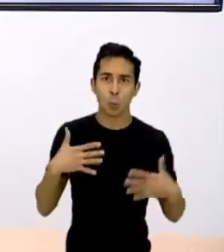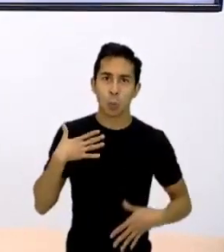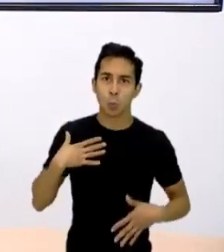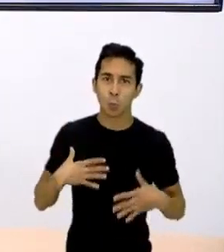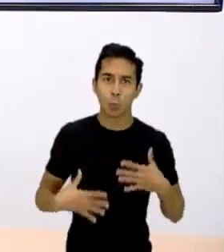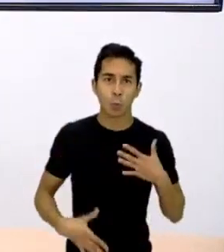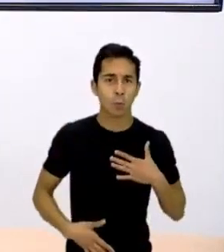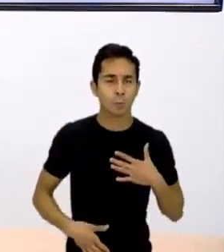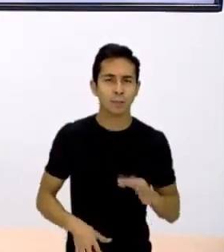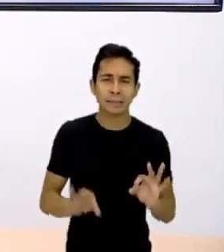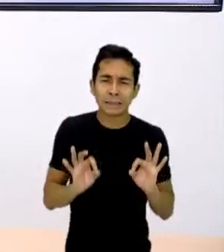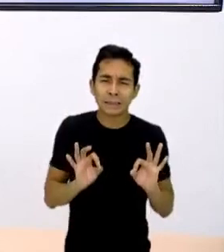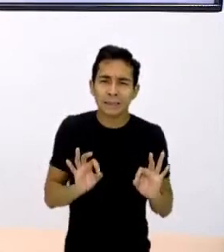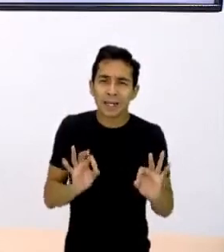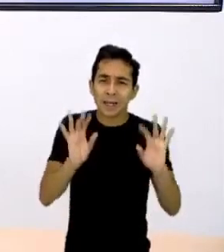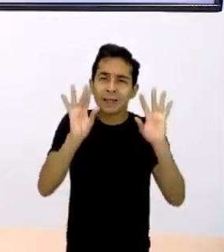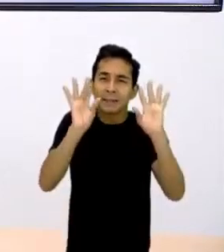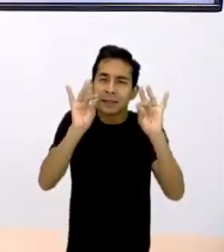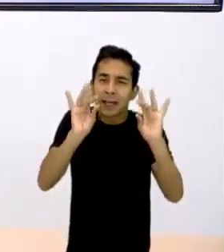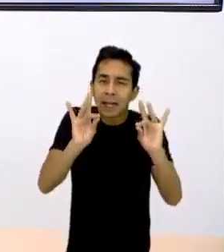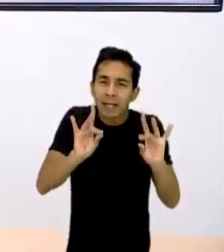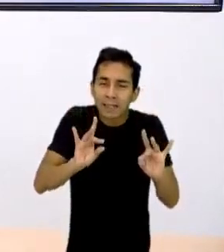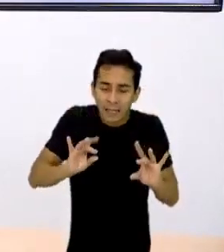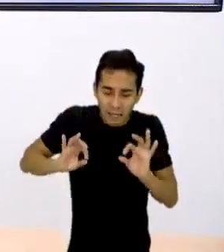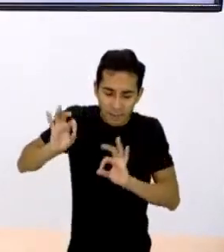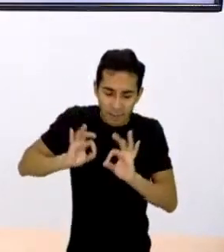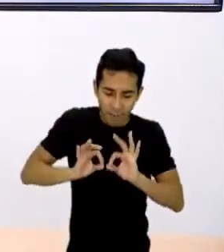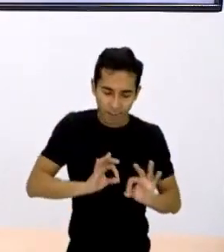as peculiaridades, né? E